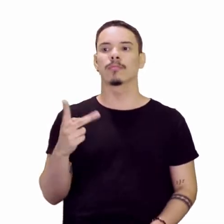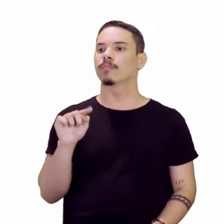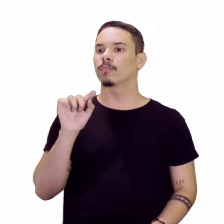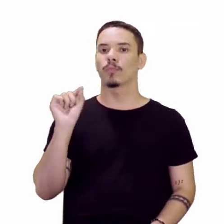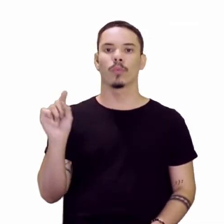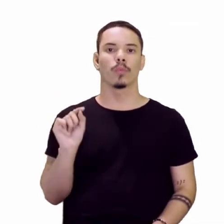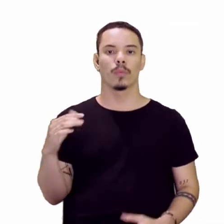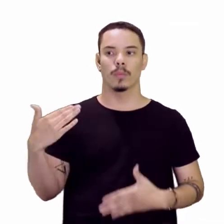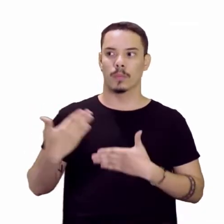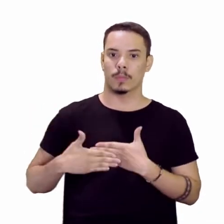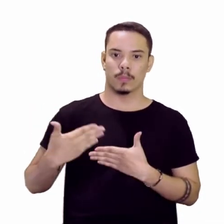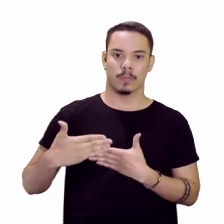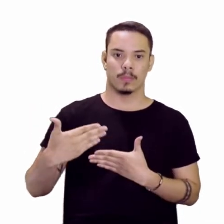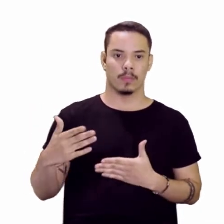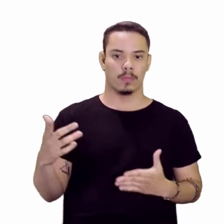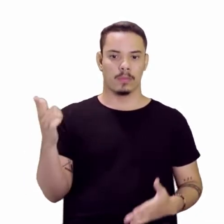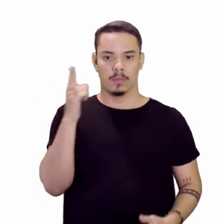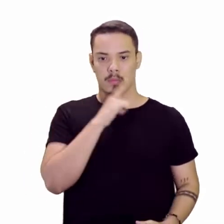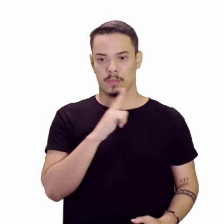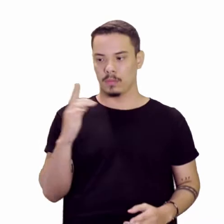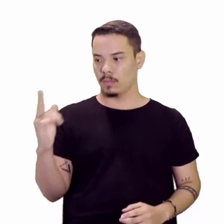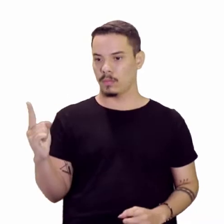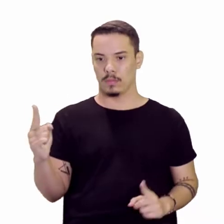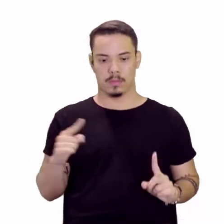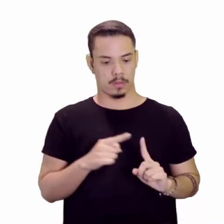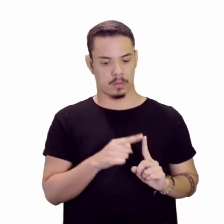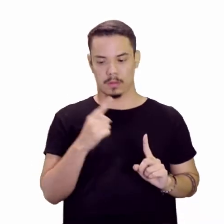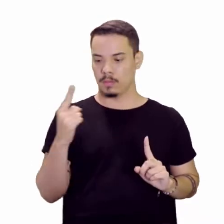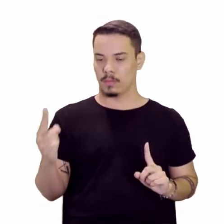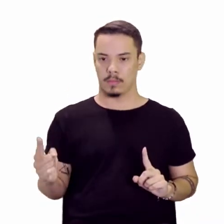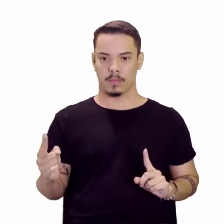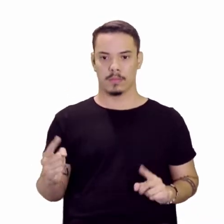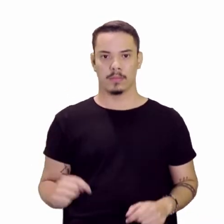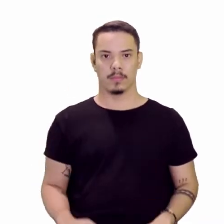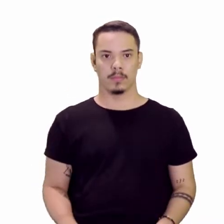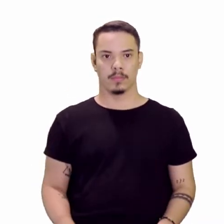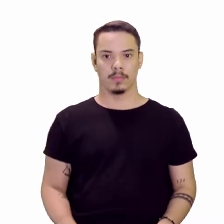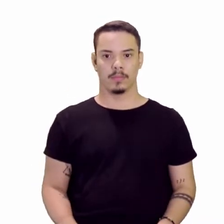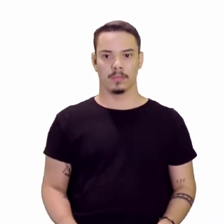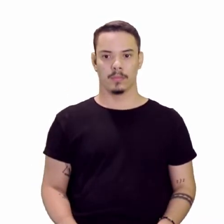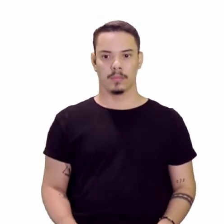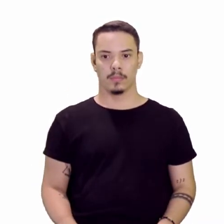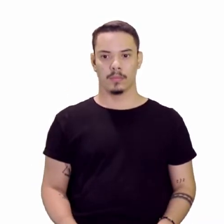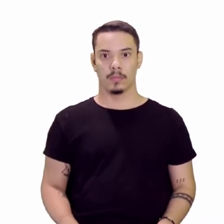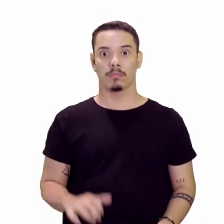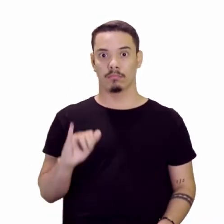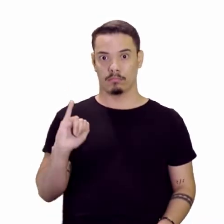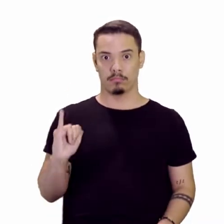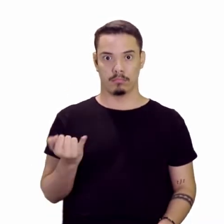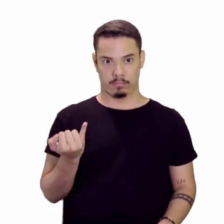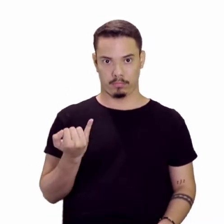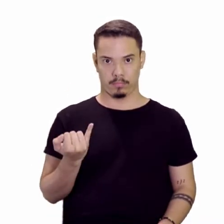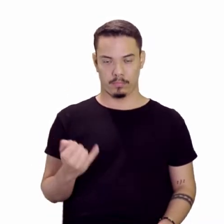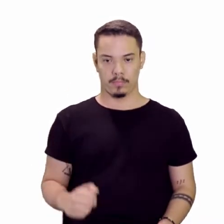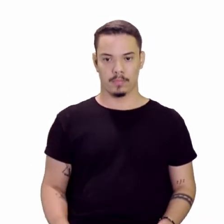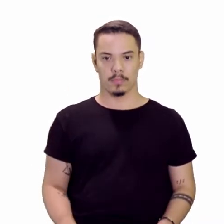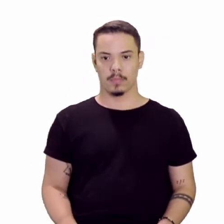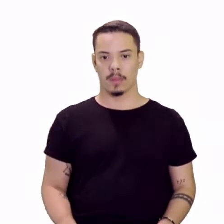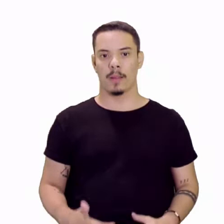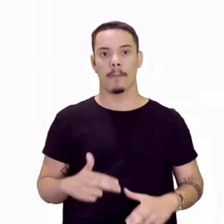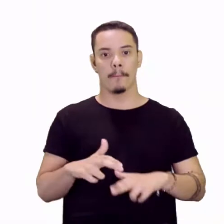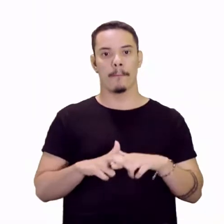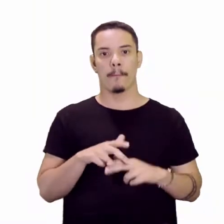né? Metros por segundo ao quadrado, metros. E aqui, Joule. joule. Aí você